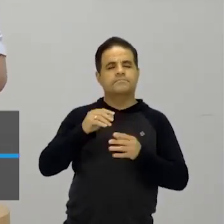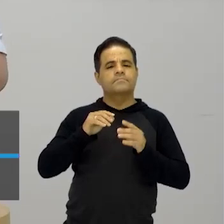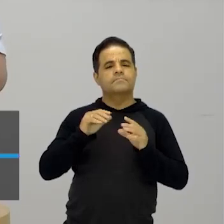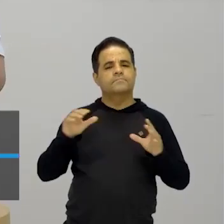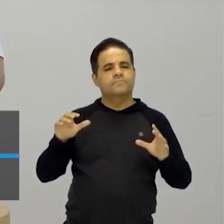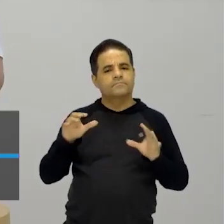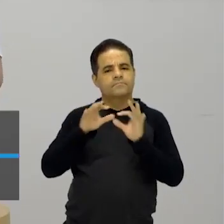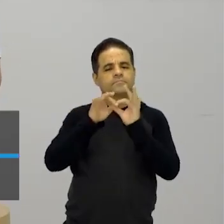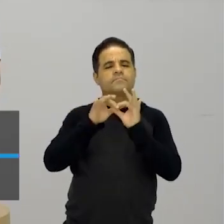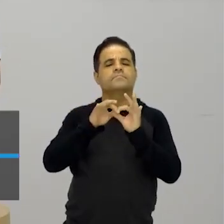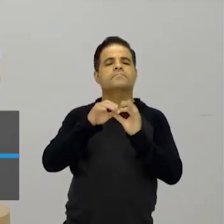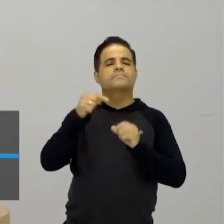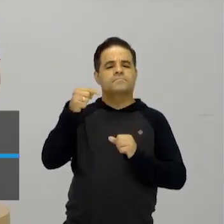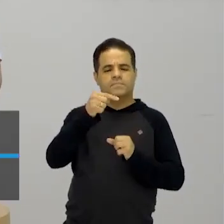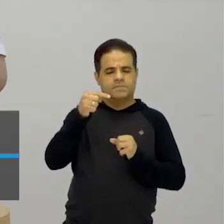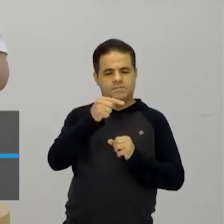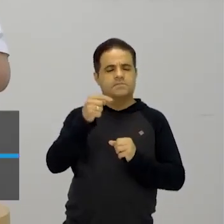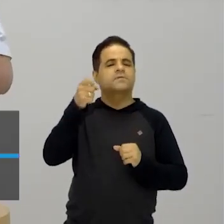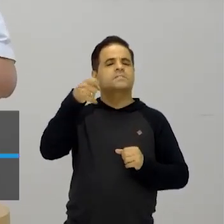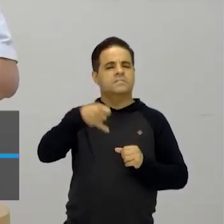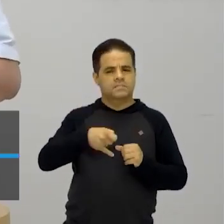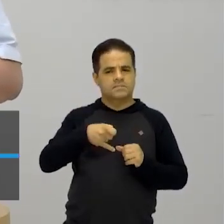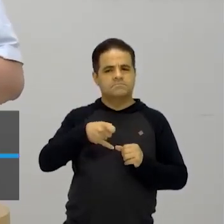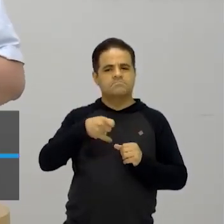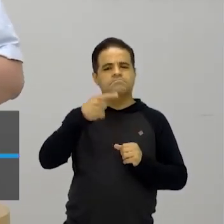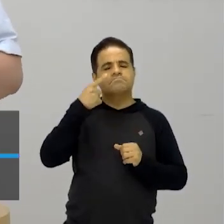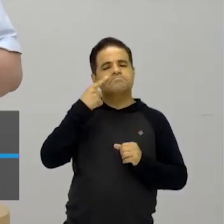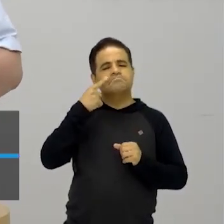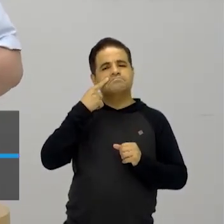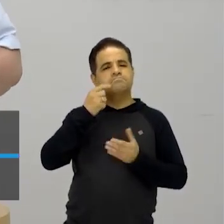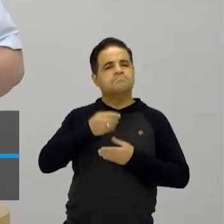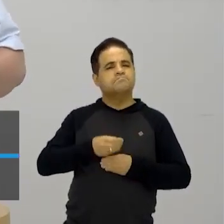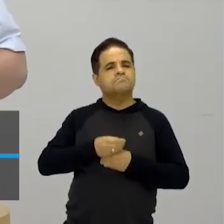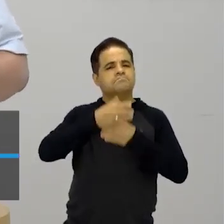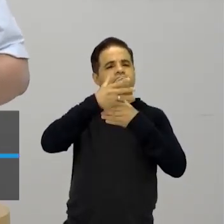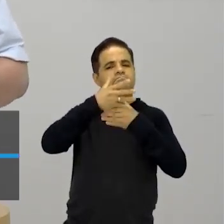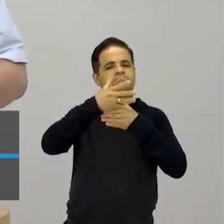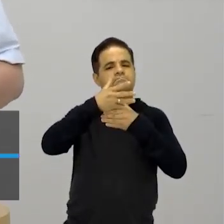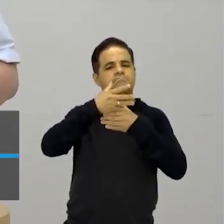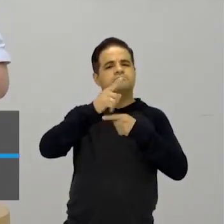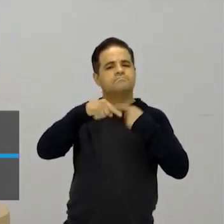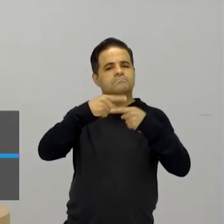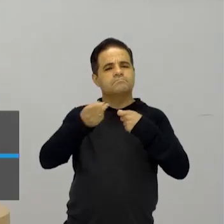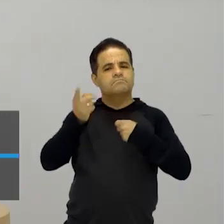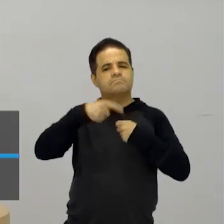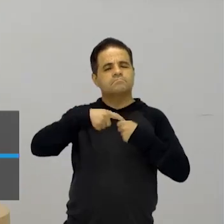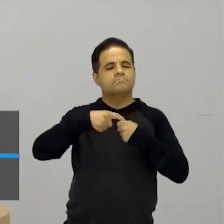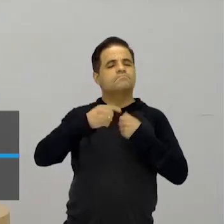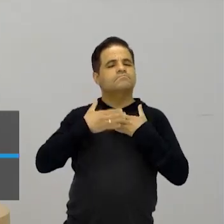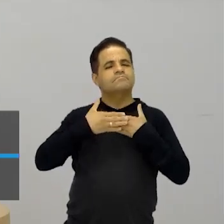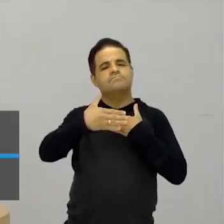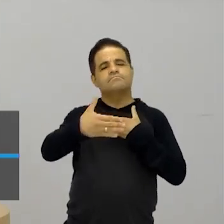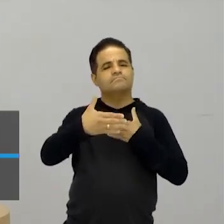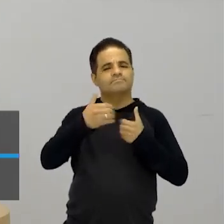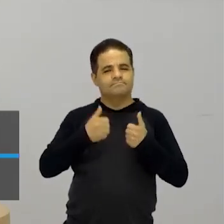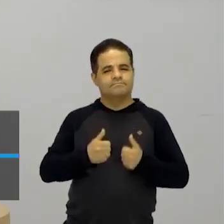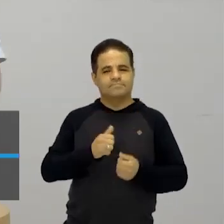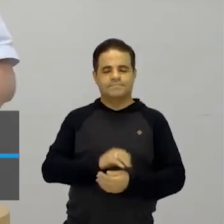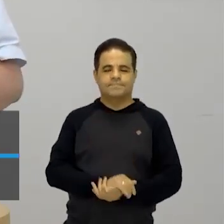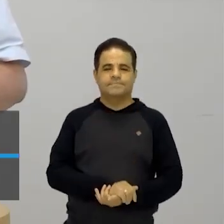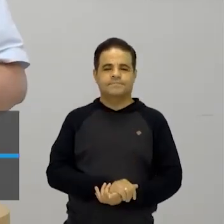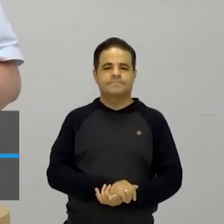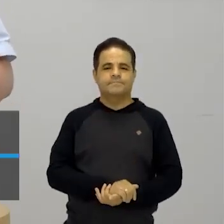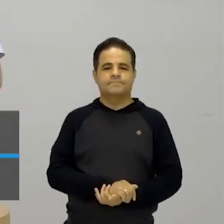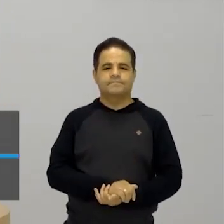conotação negativa sim, right? Então, vamos ver o que sobe aí. Daqui a pouco a gente está de volta. Go there. 30 seconds to one minute. Go.